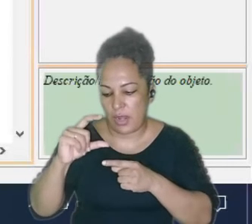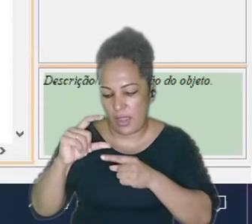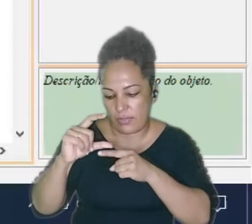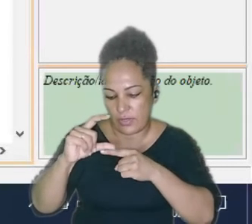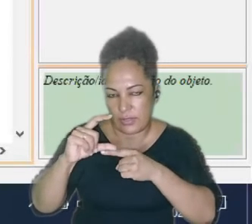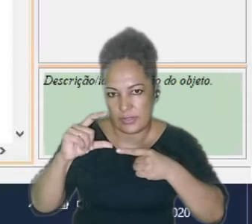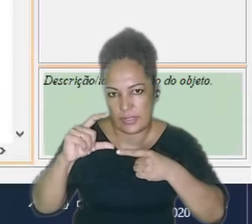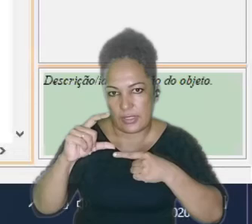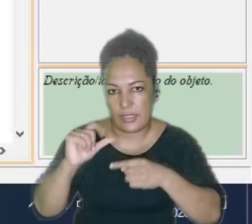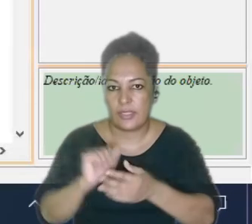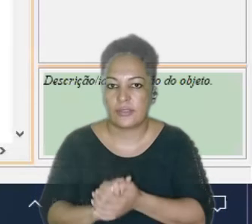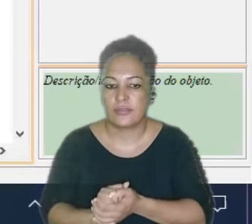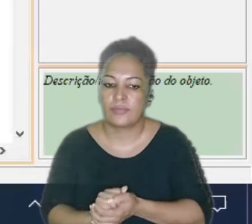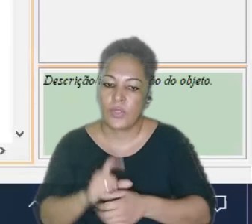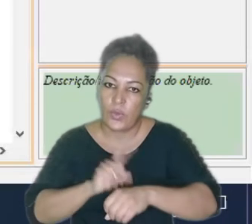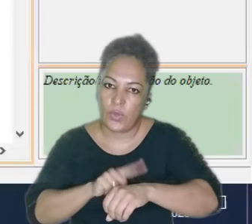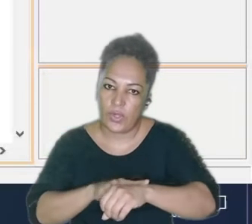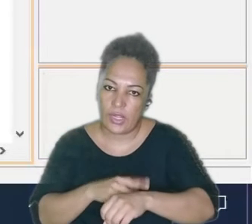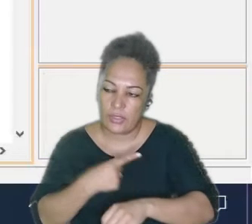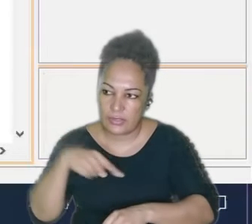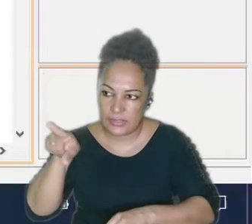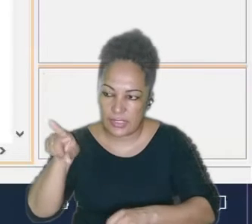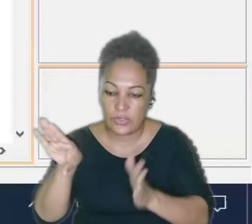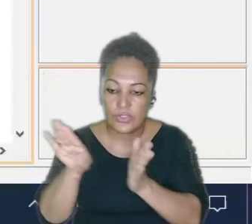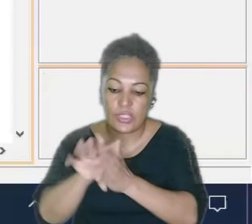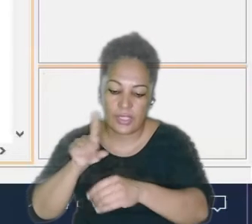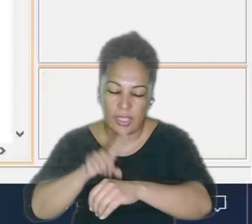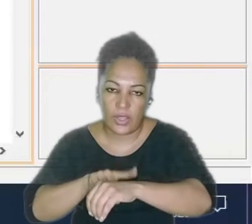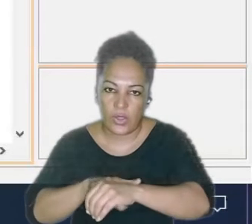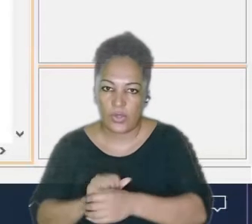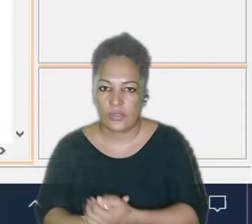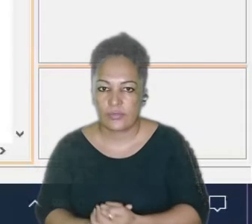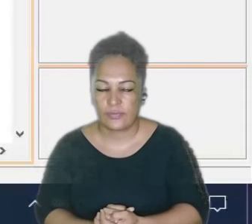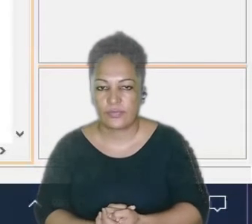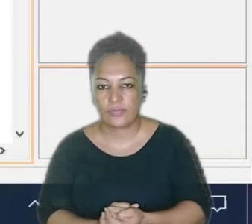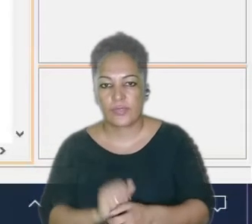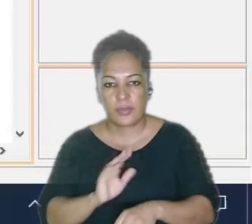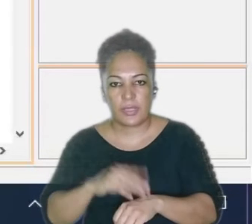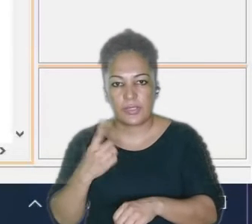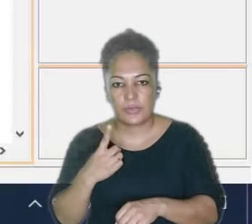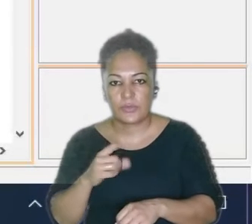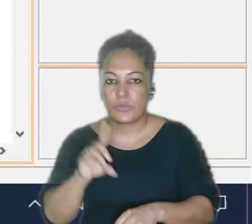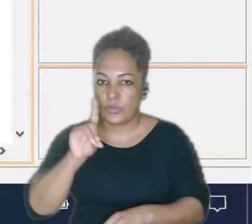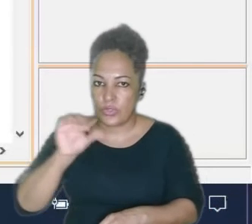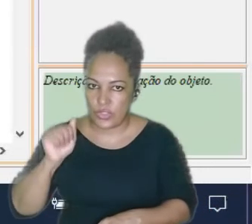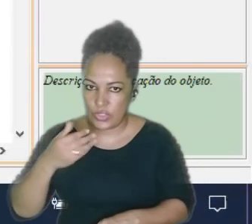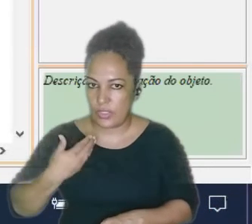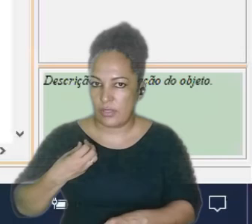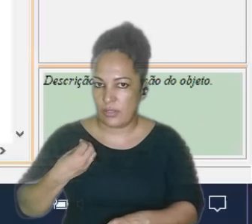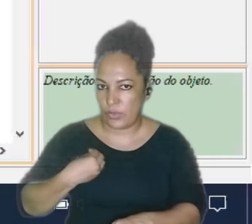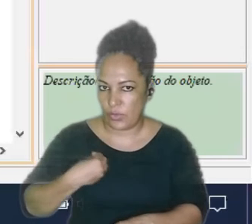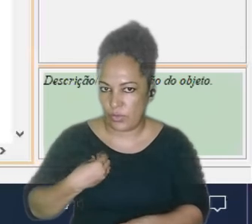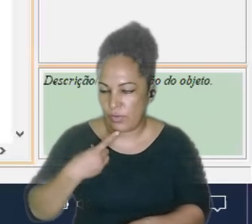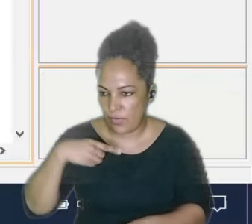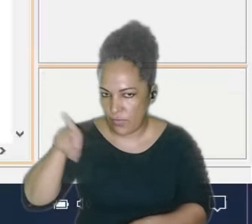horário de partida, horário de chegada. Isso aí, galera. E aqui vamos colocar aqui mais um, e vamos colocar data